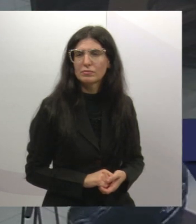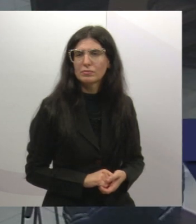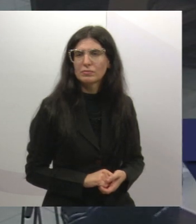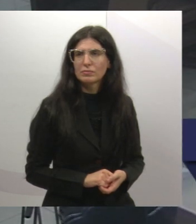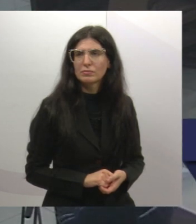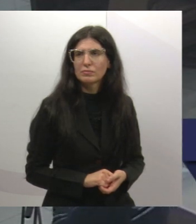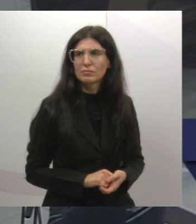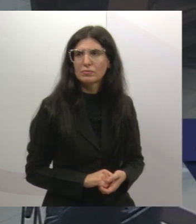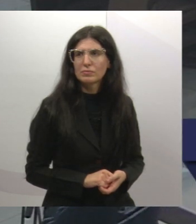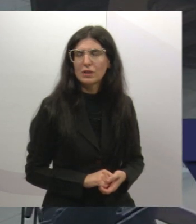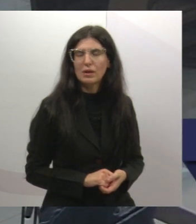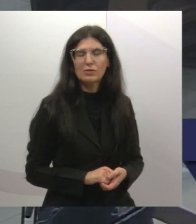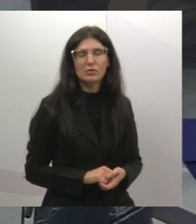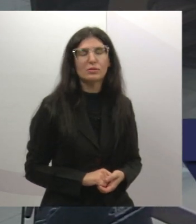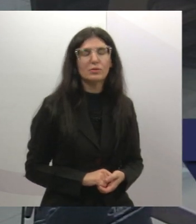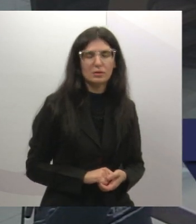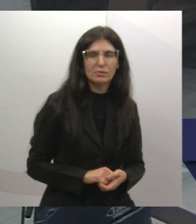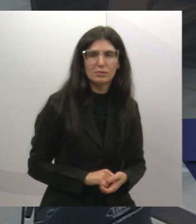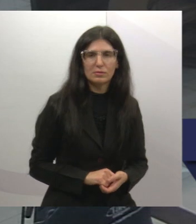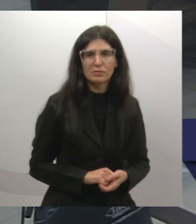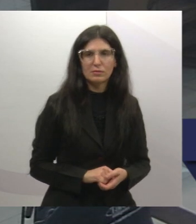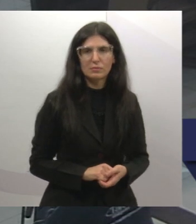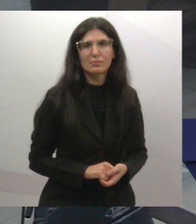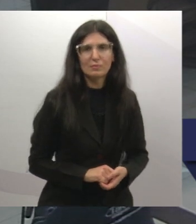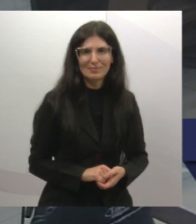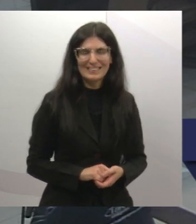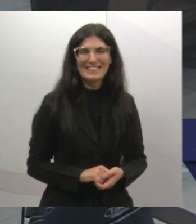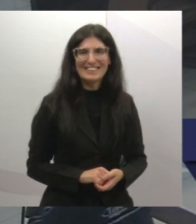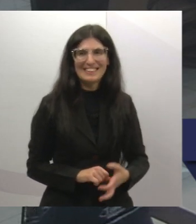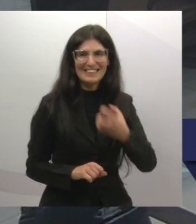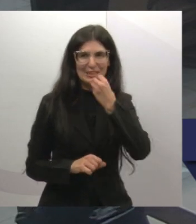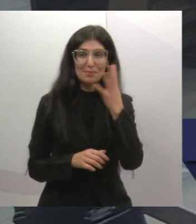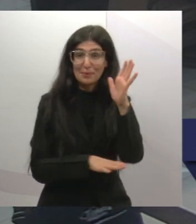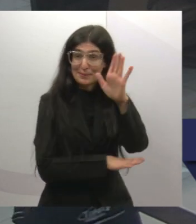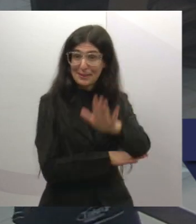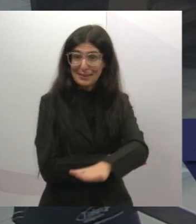Boa tarde. Boa tarde.